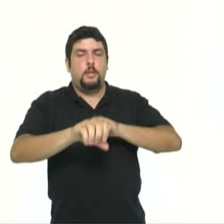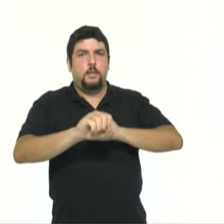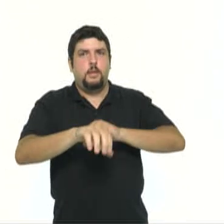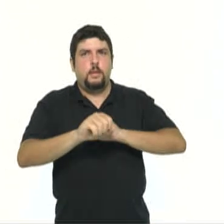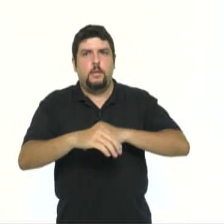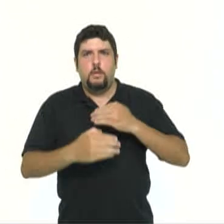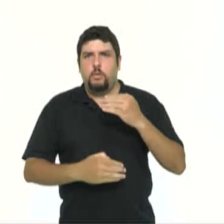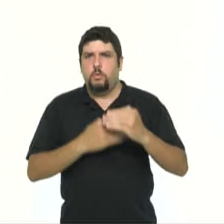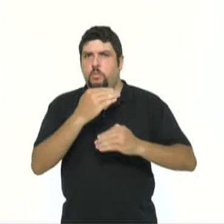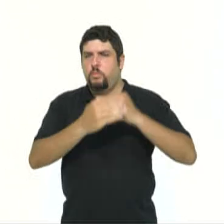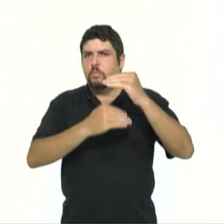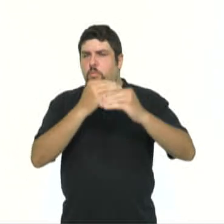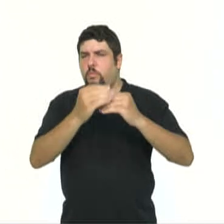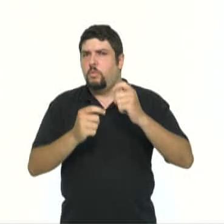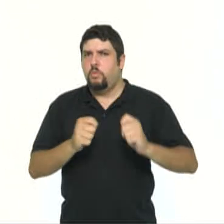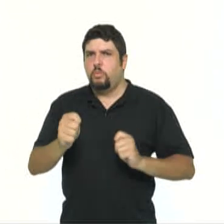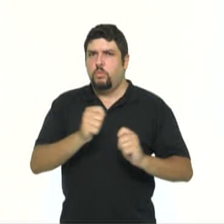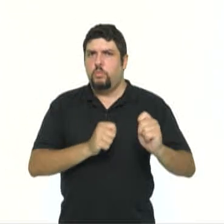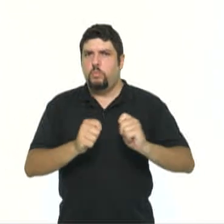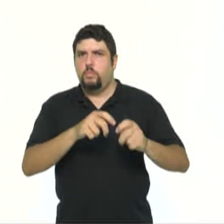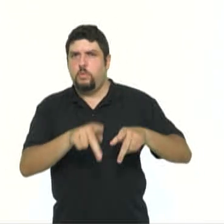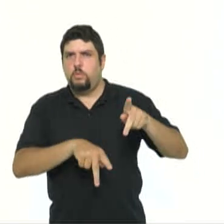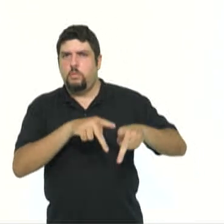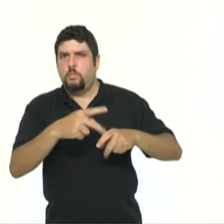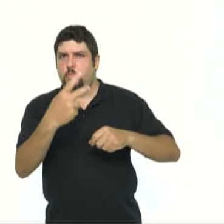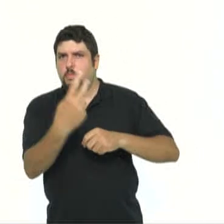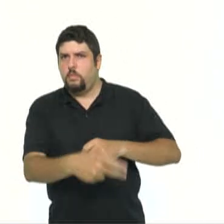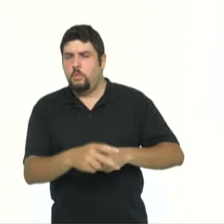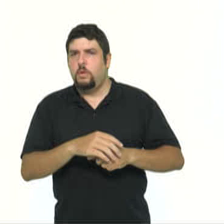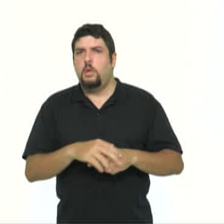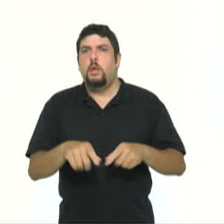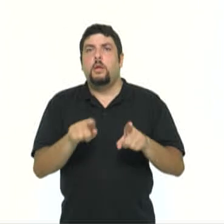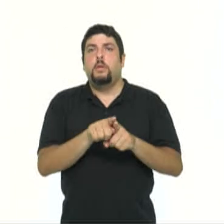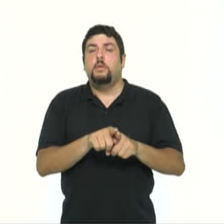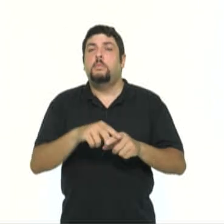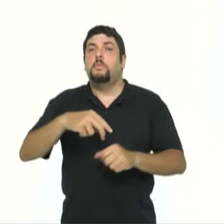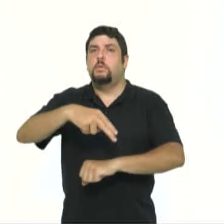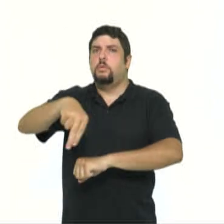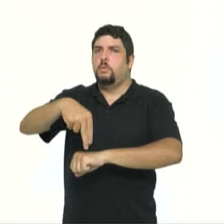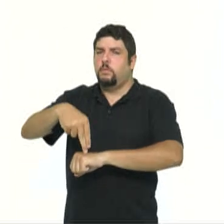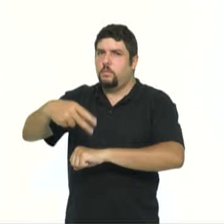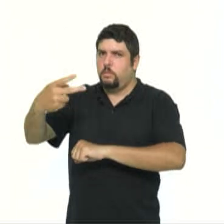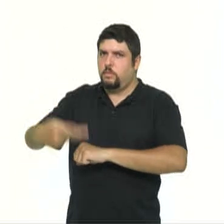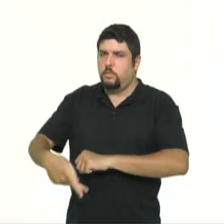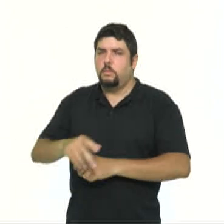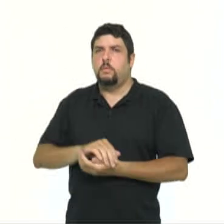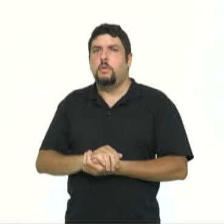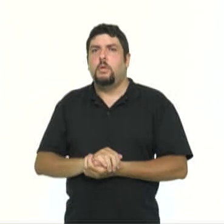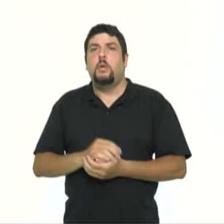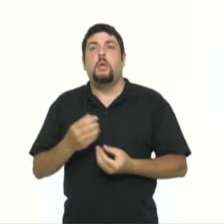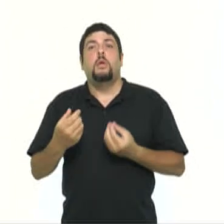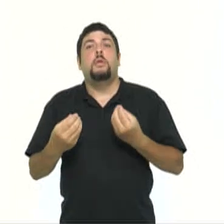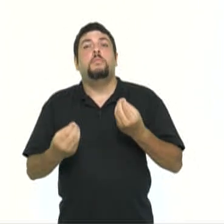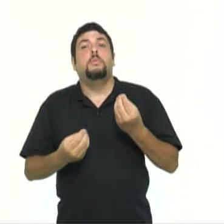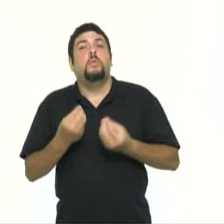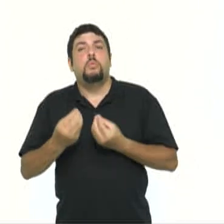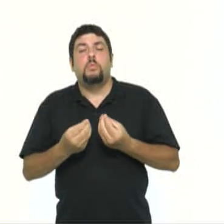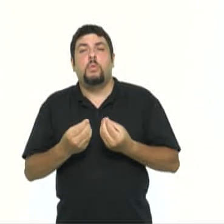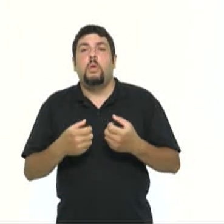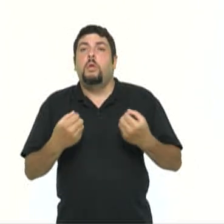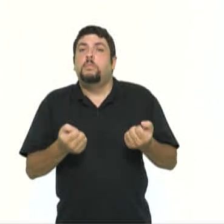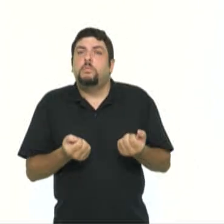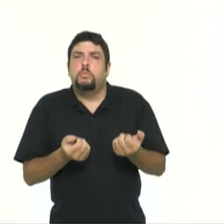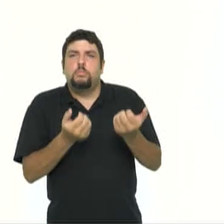desenvolvimento econômico do referido público e, logo, da nação, ela deve ser efetivada aos surdos pelos